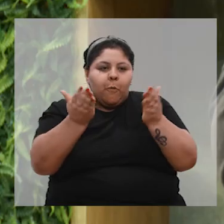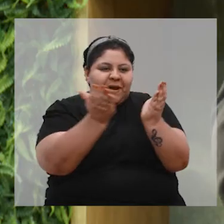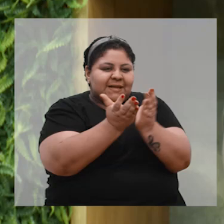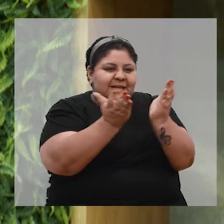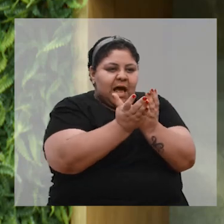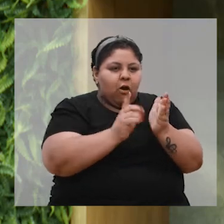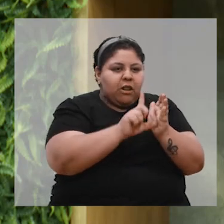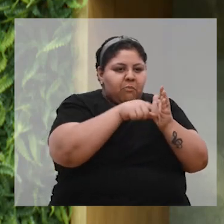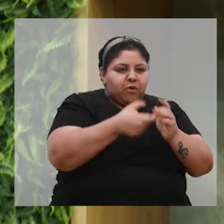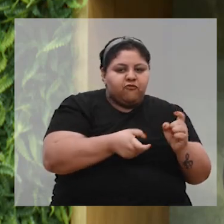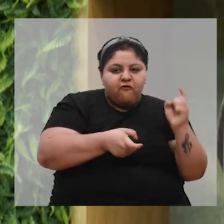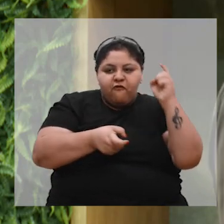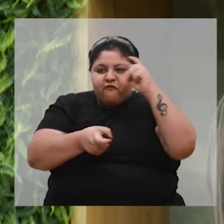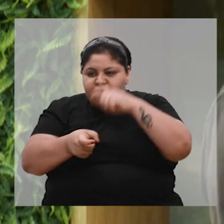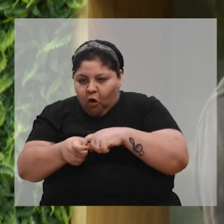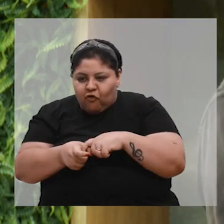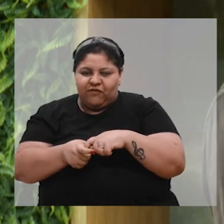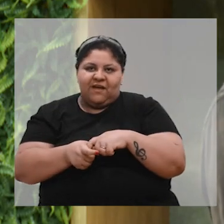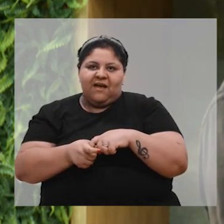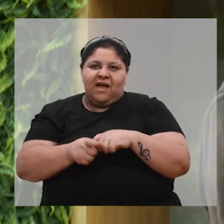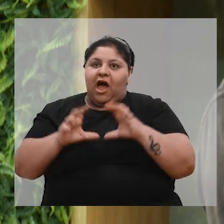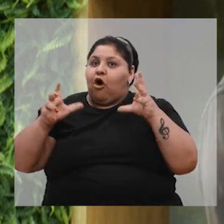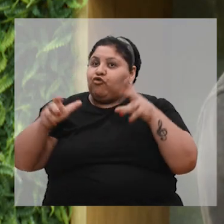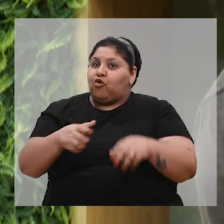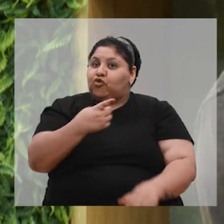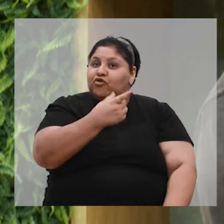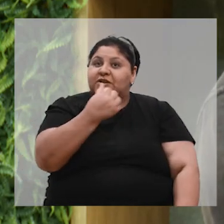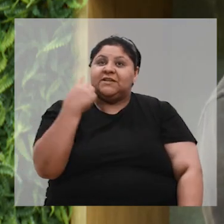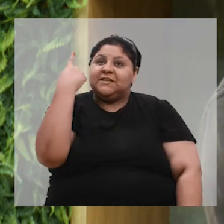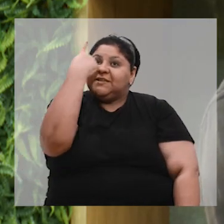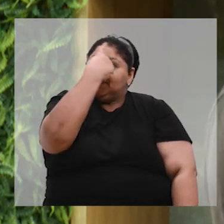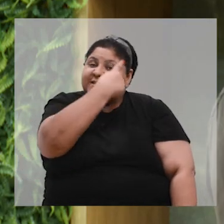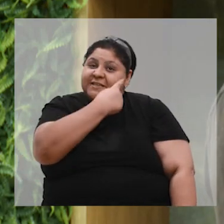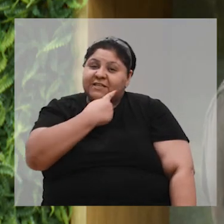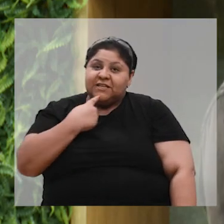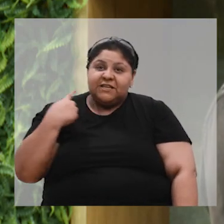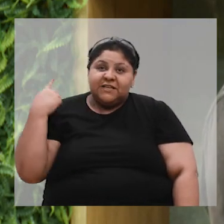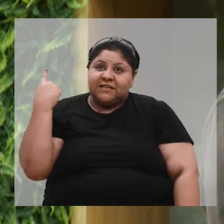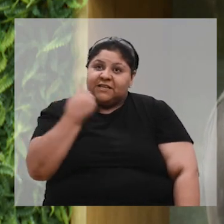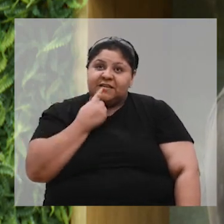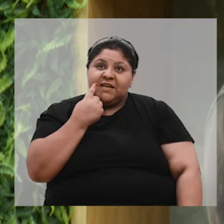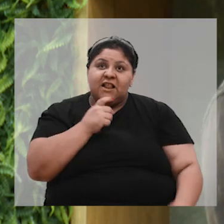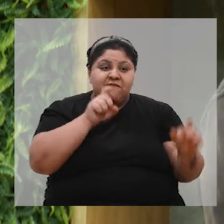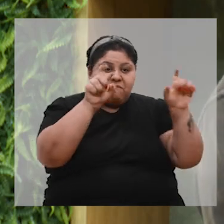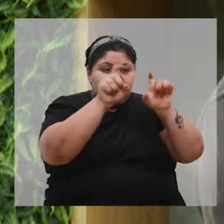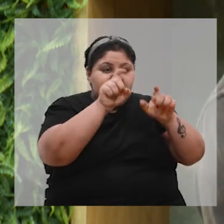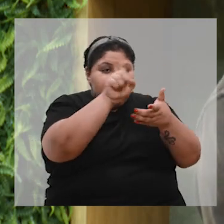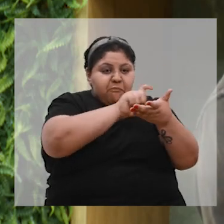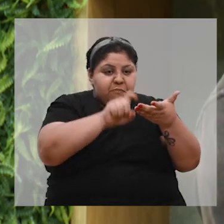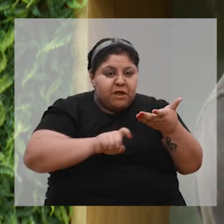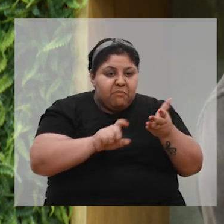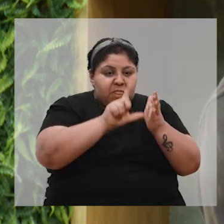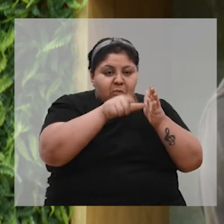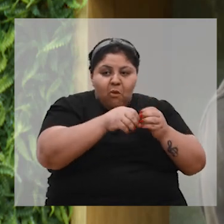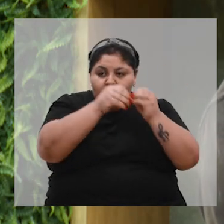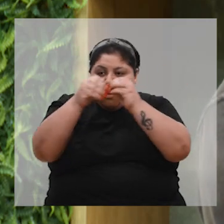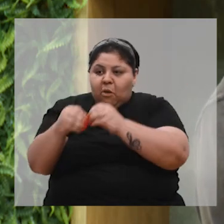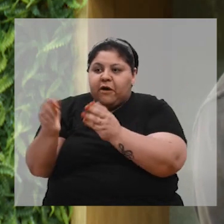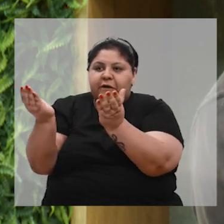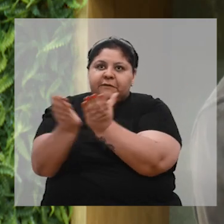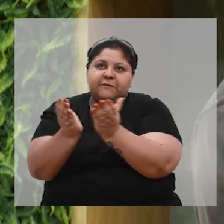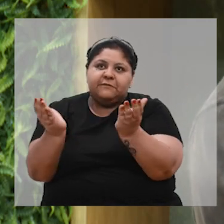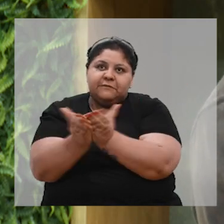daqui 2 dias ele voltar 8 horas, são 16 horas. Ele vai numa lan house imprimir os materiais para levar para lá. E ele